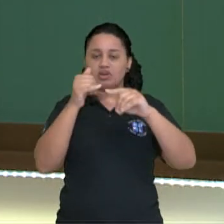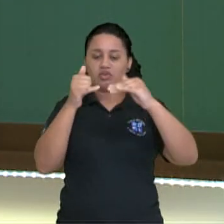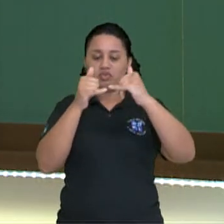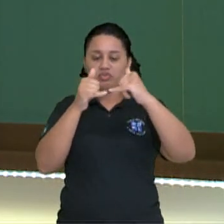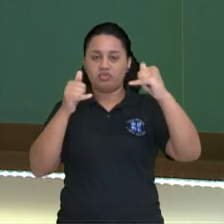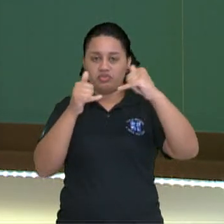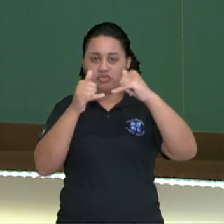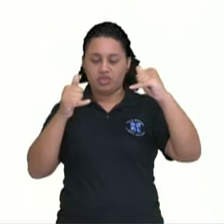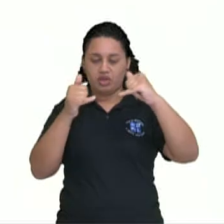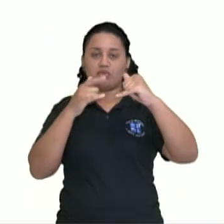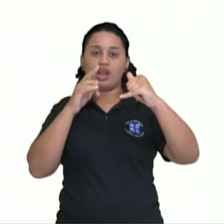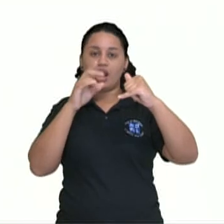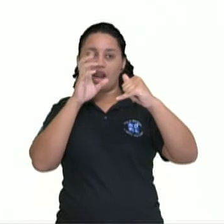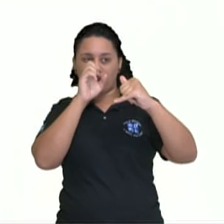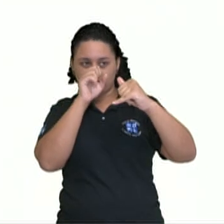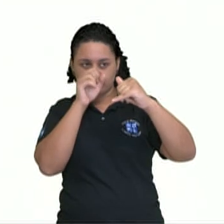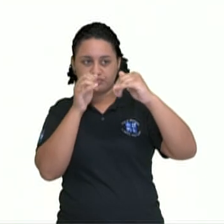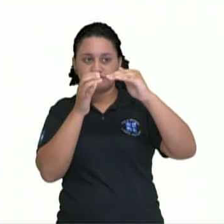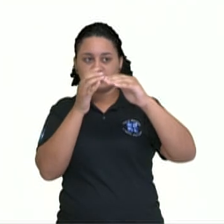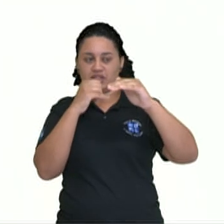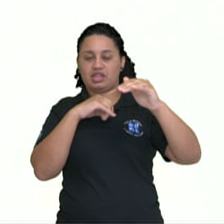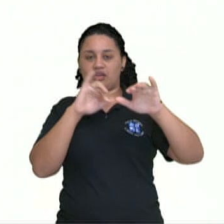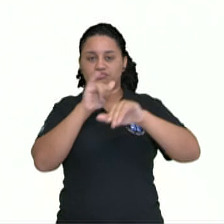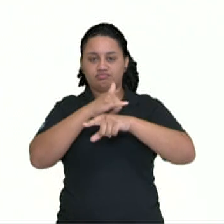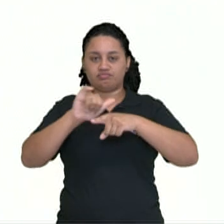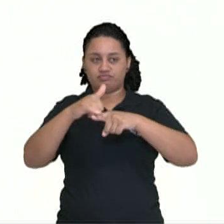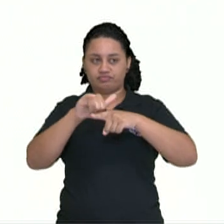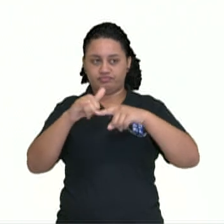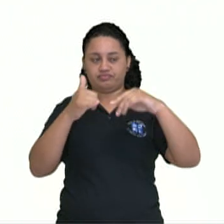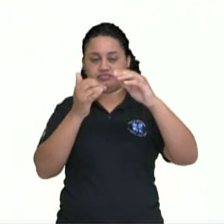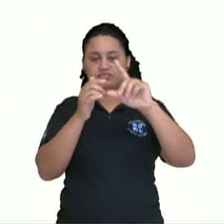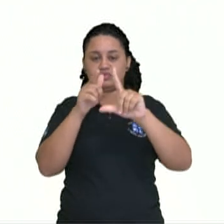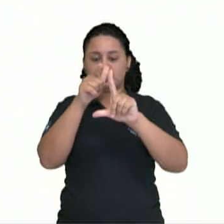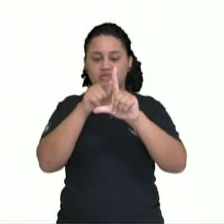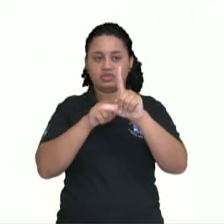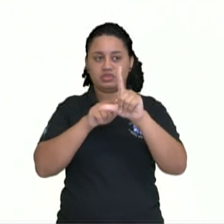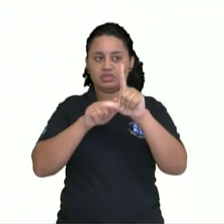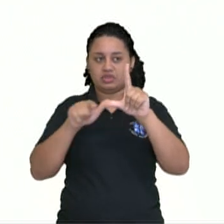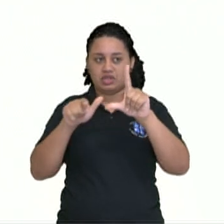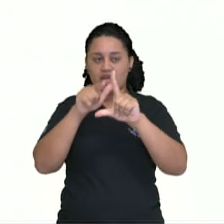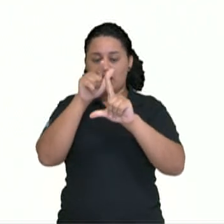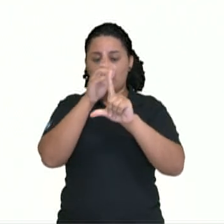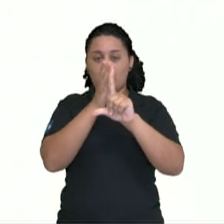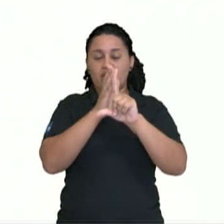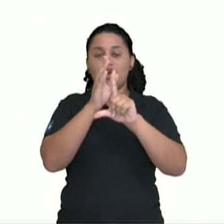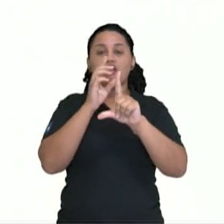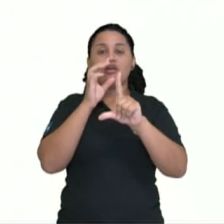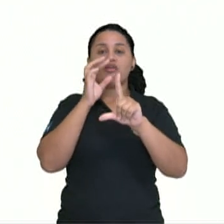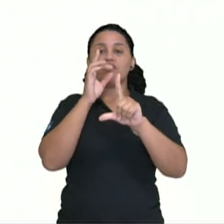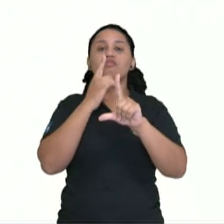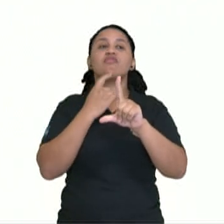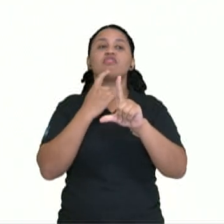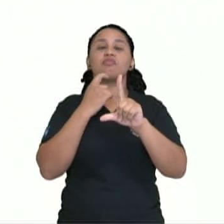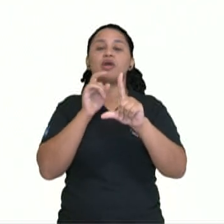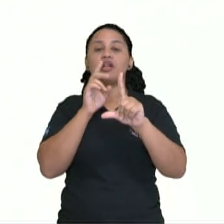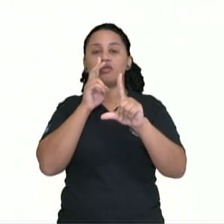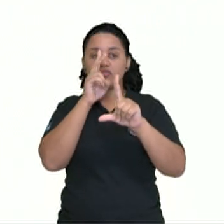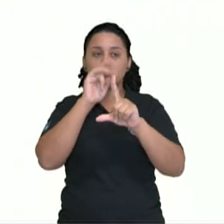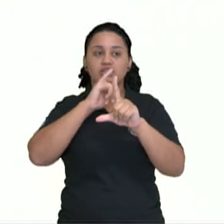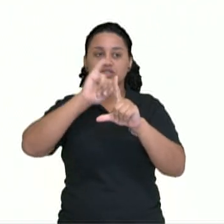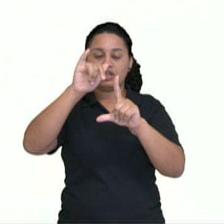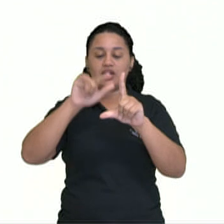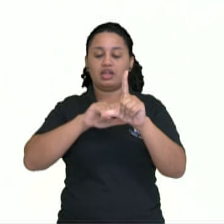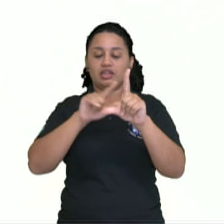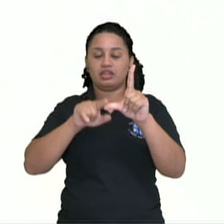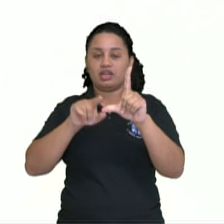em laranja, por onde passa essa corrente elétrica. Então, a força em vermelho é a força elétrica. O B,